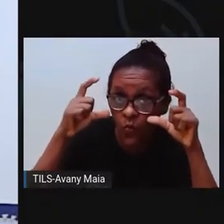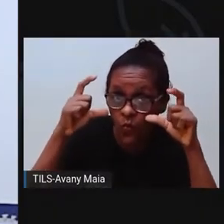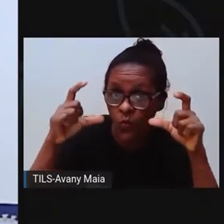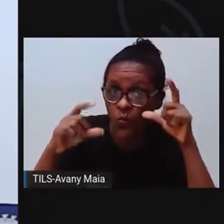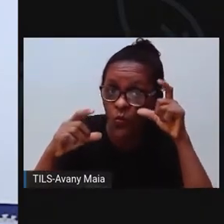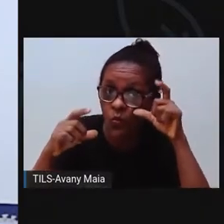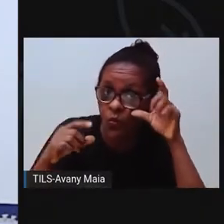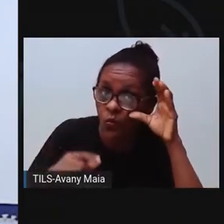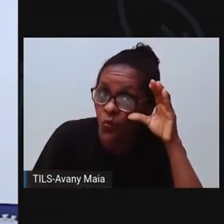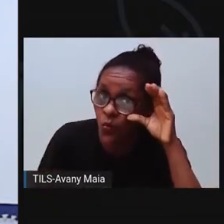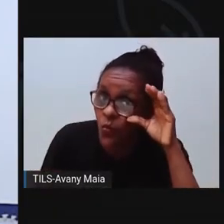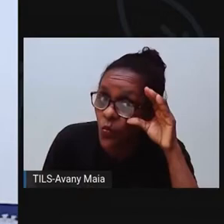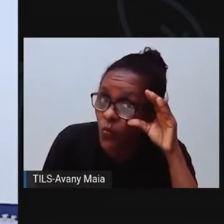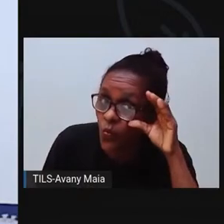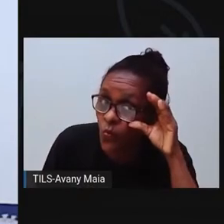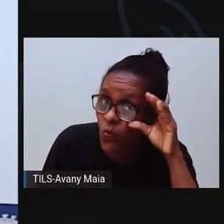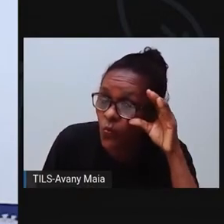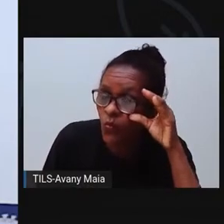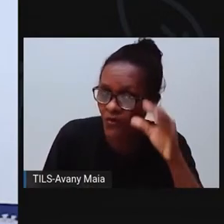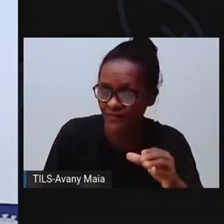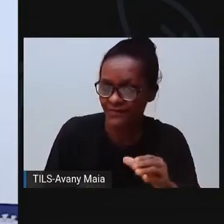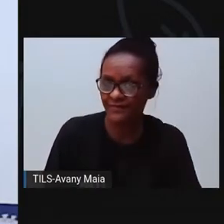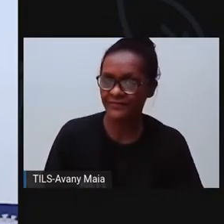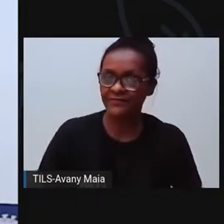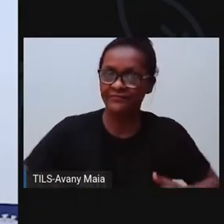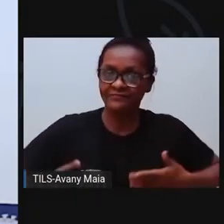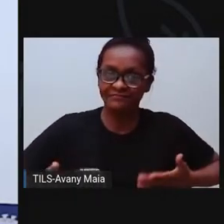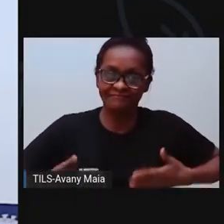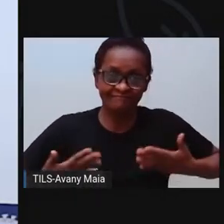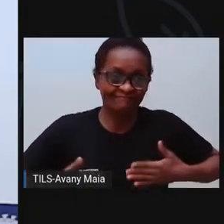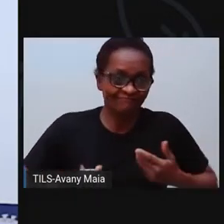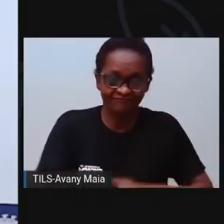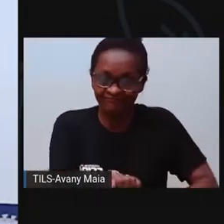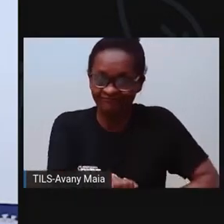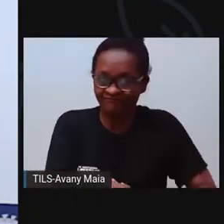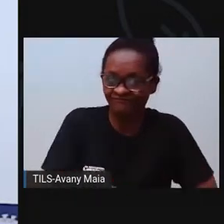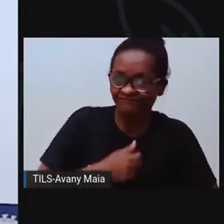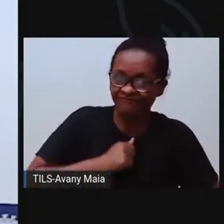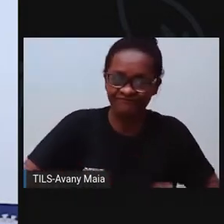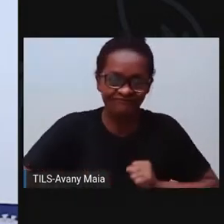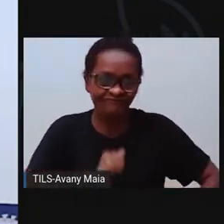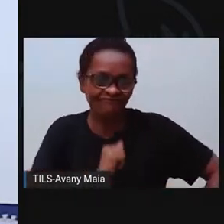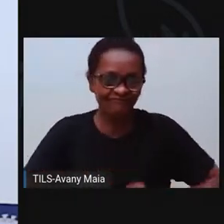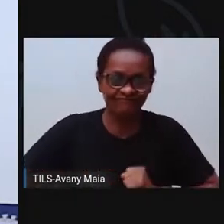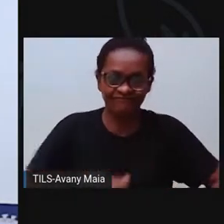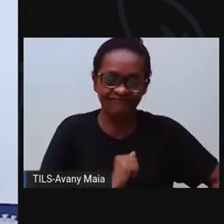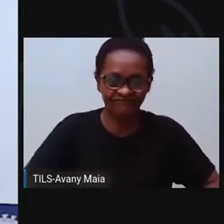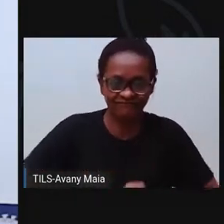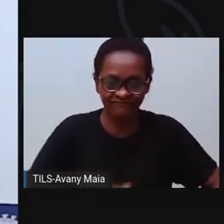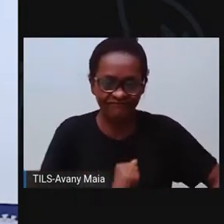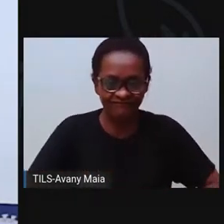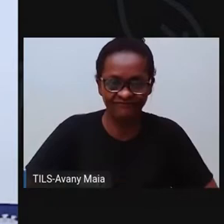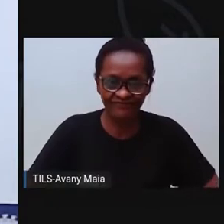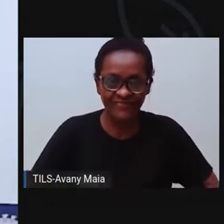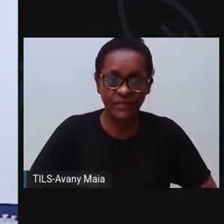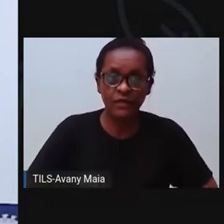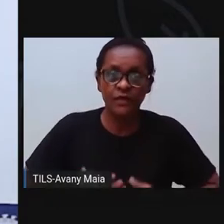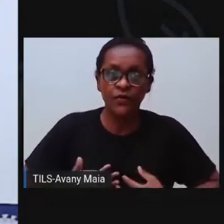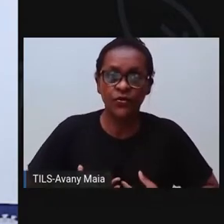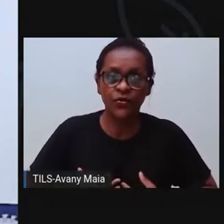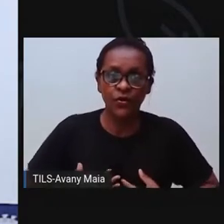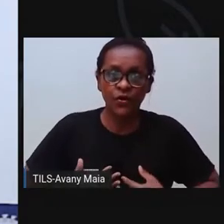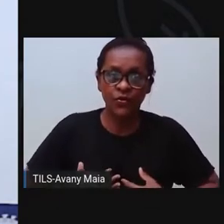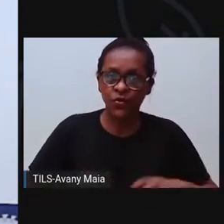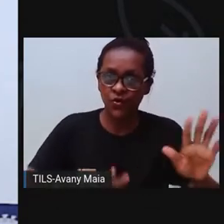andava muito agitado. Ele não sabia esperar, respirar